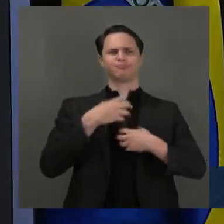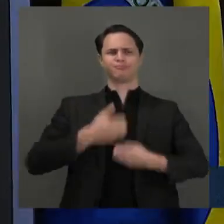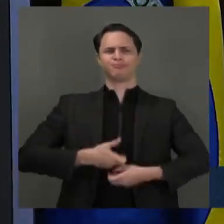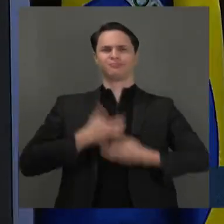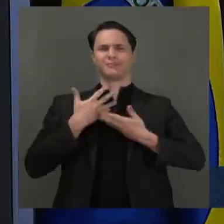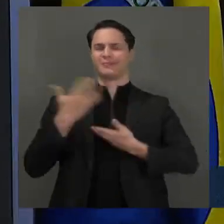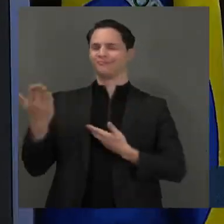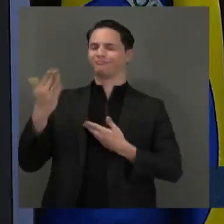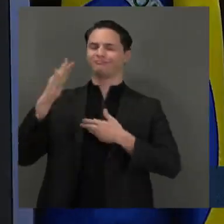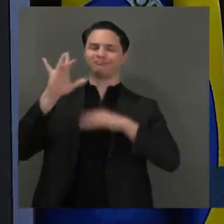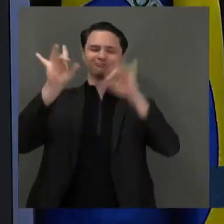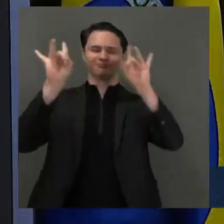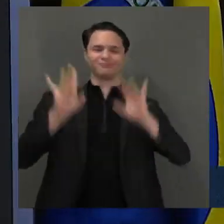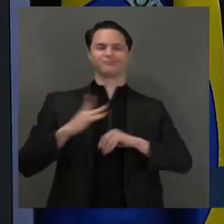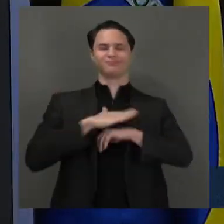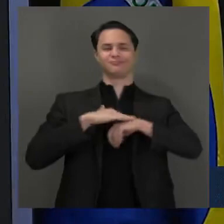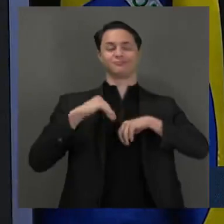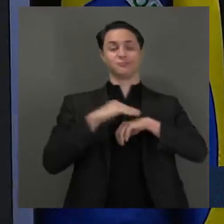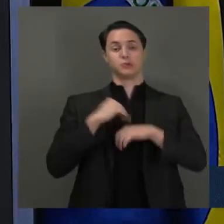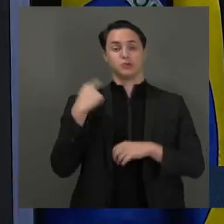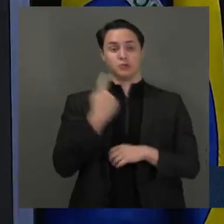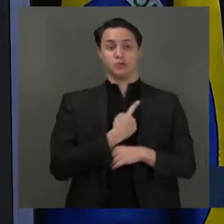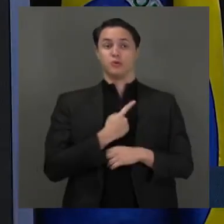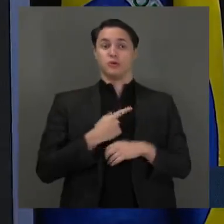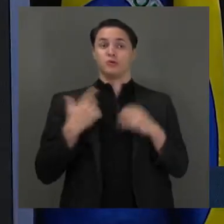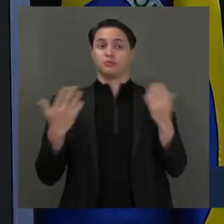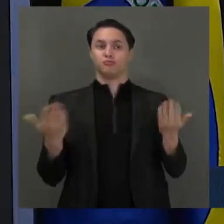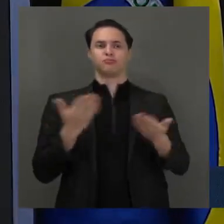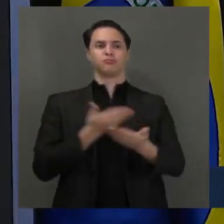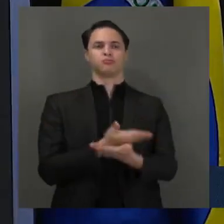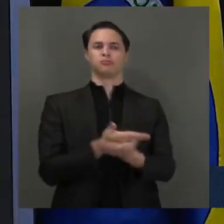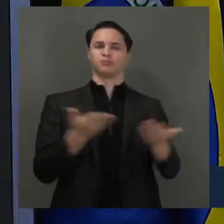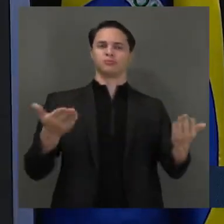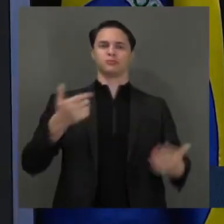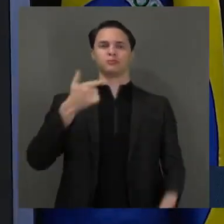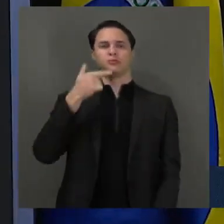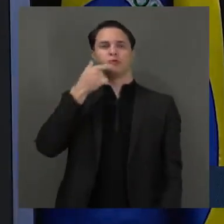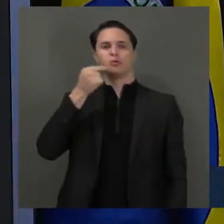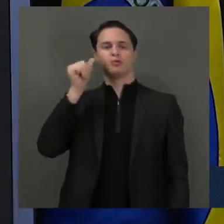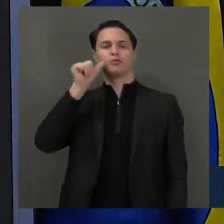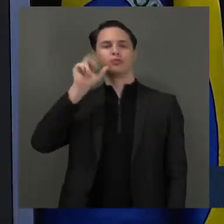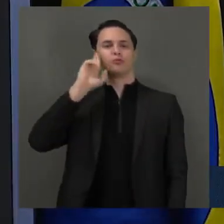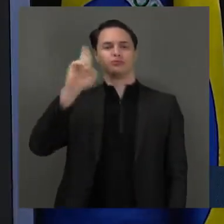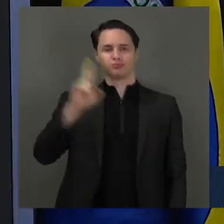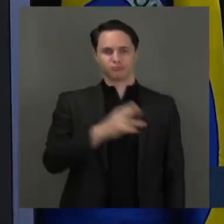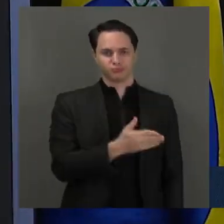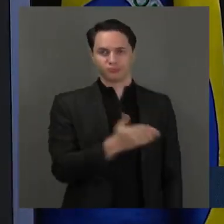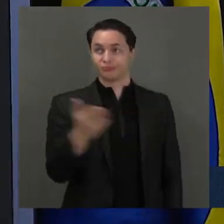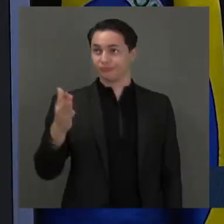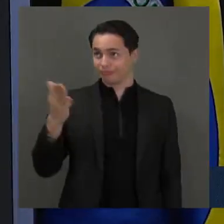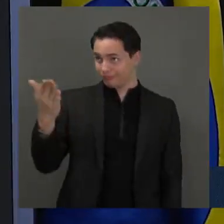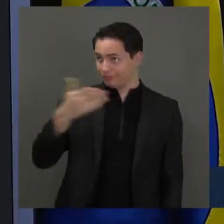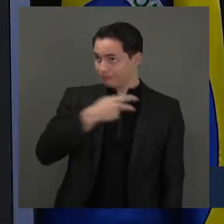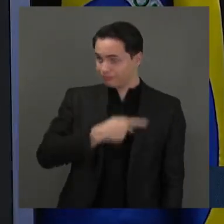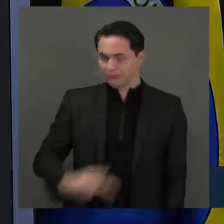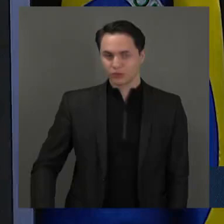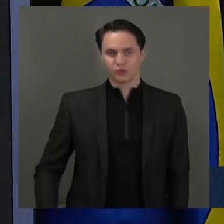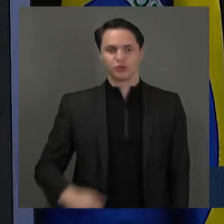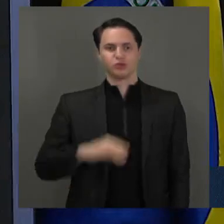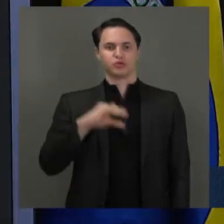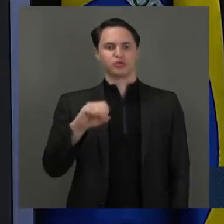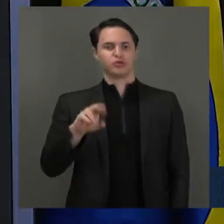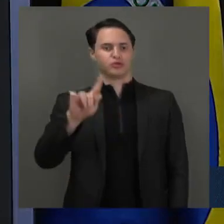ele é tão querido aqui por todos nós. Senhoras, senhores senadores, senhor presidente Jorge Cajuru,